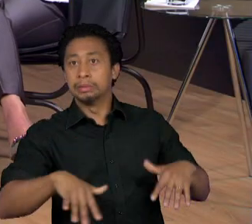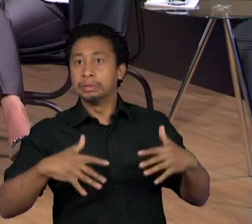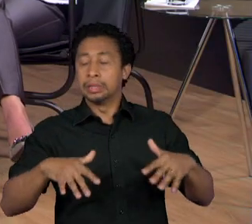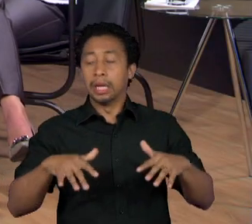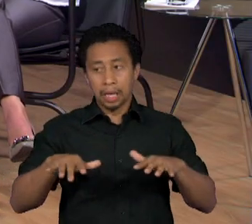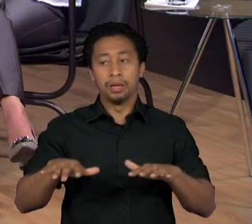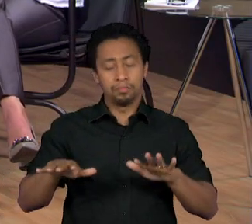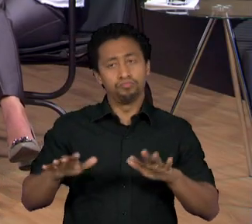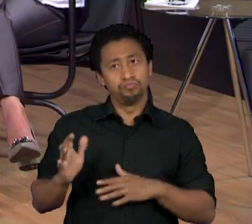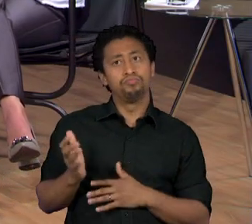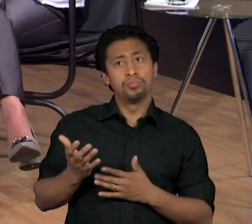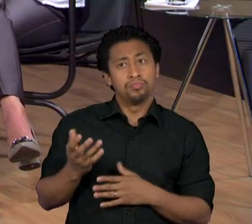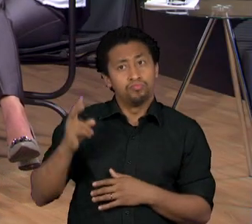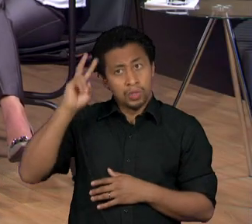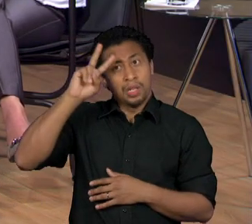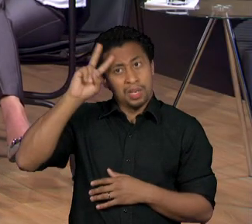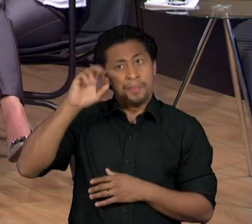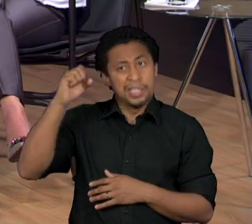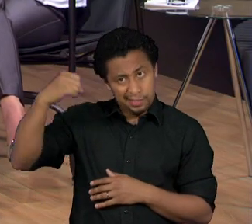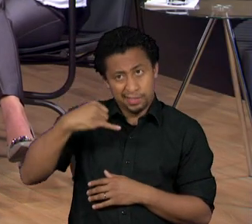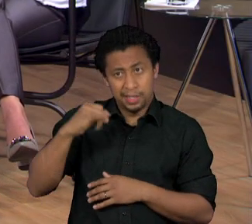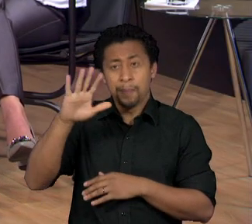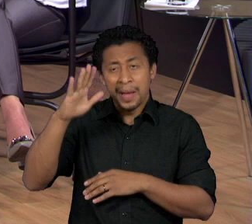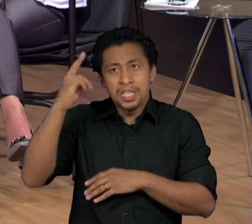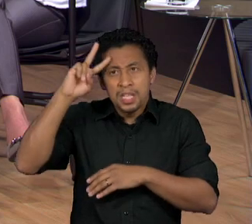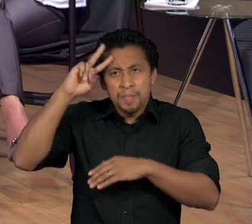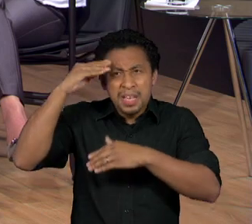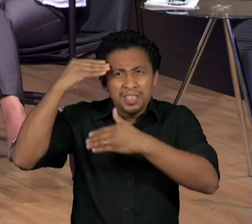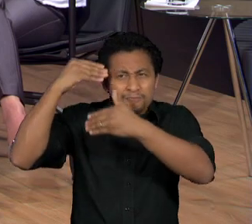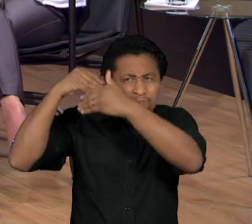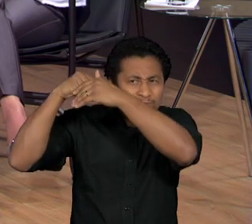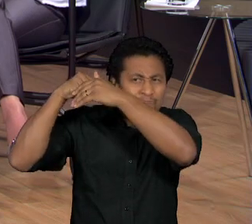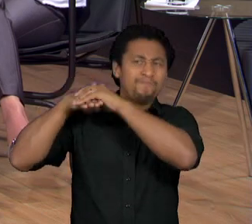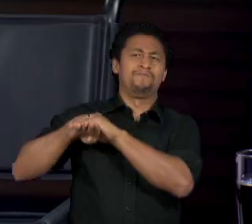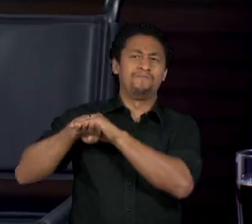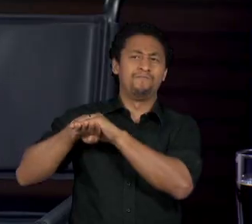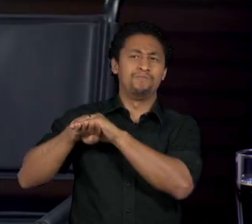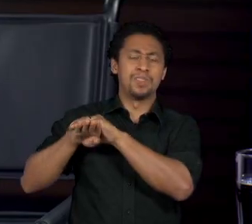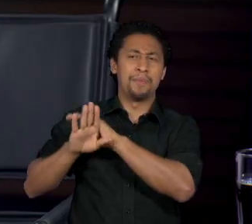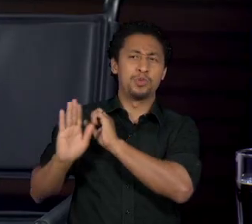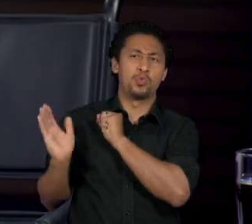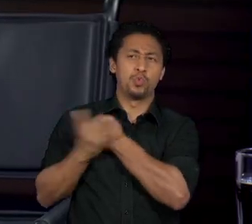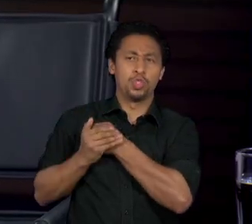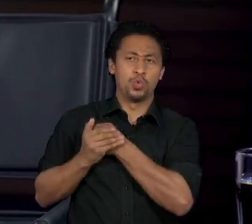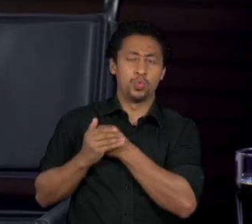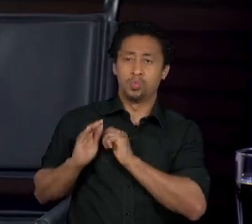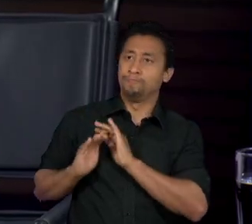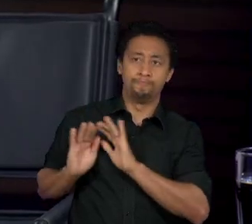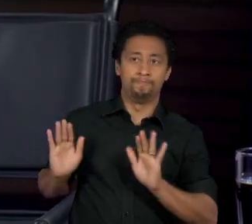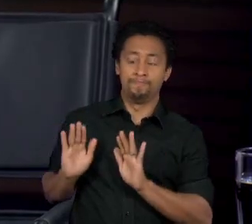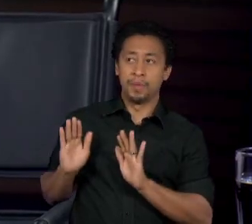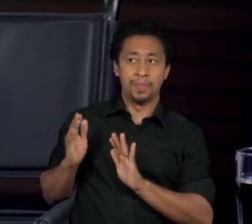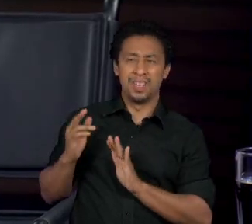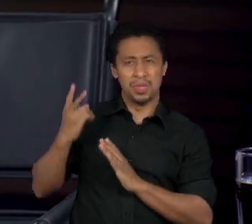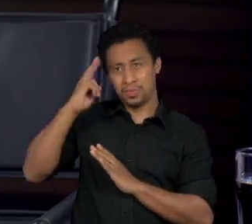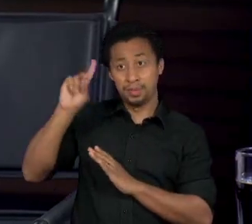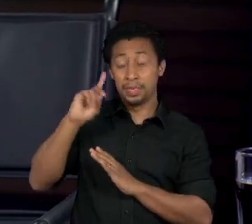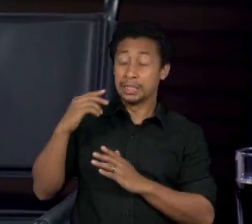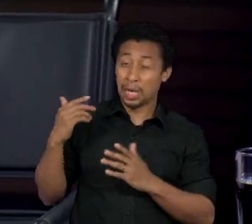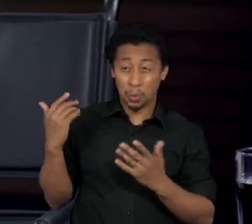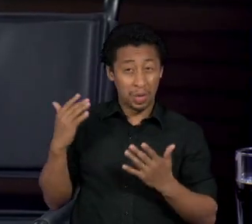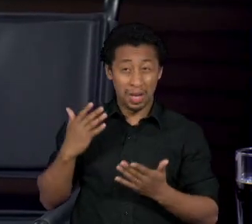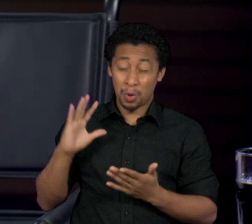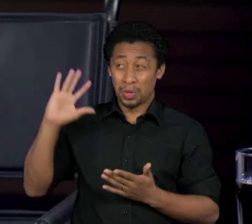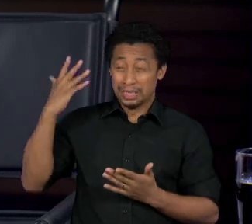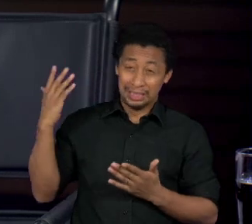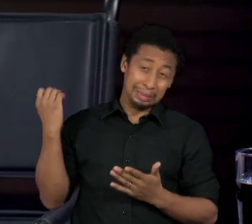uma proteção você deixa numa caixinha lá escondidinha. É por isso que muitas vezes você passando por estresse, além de ter